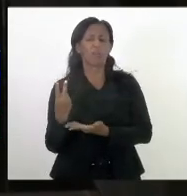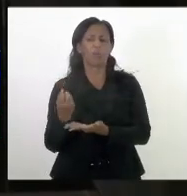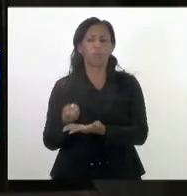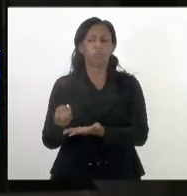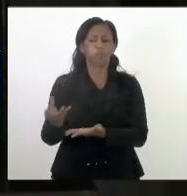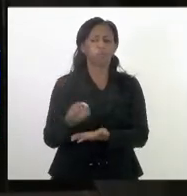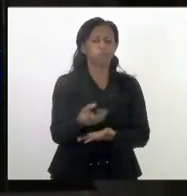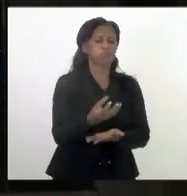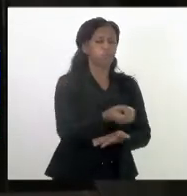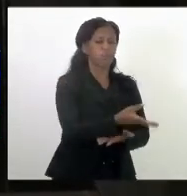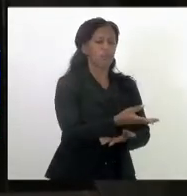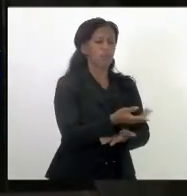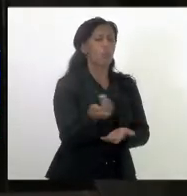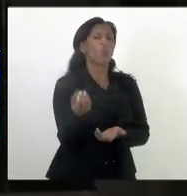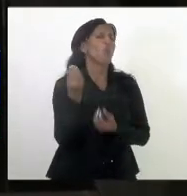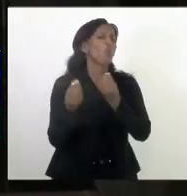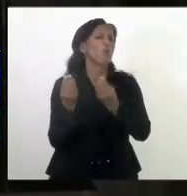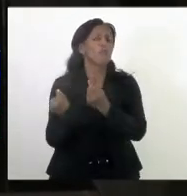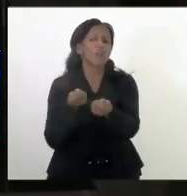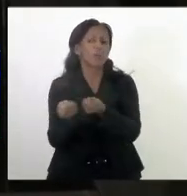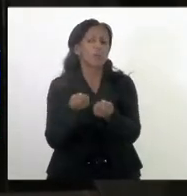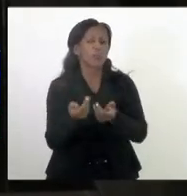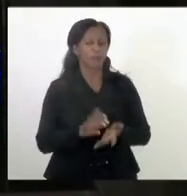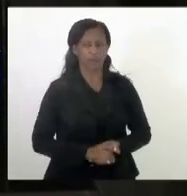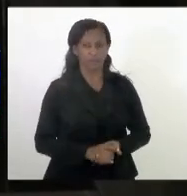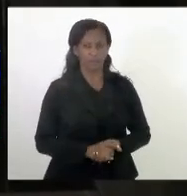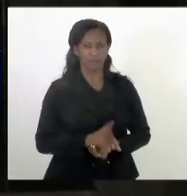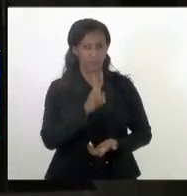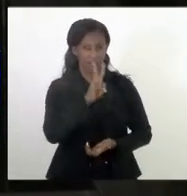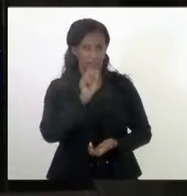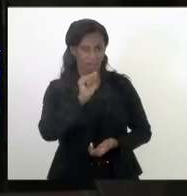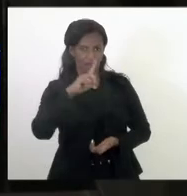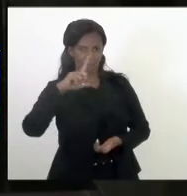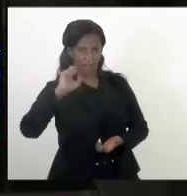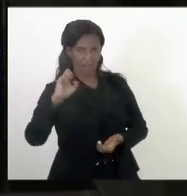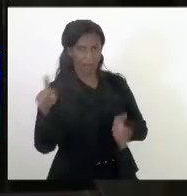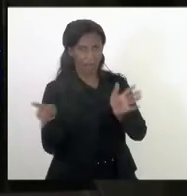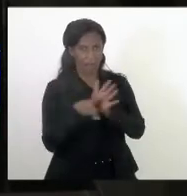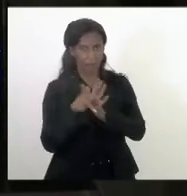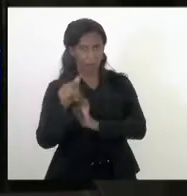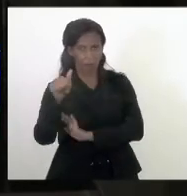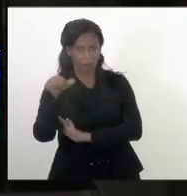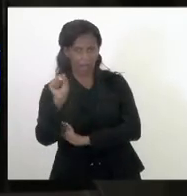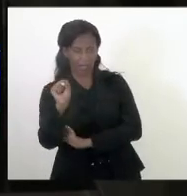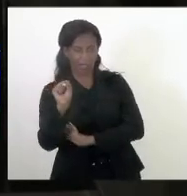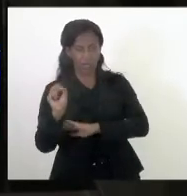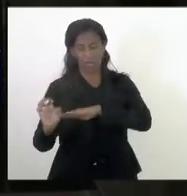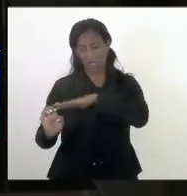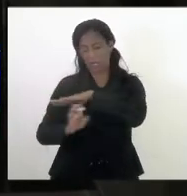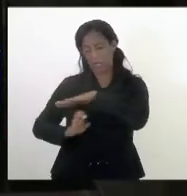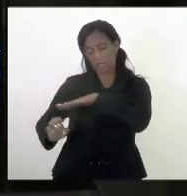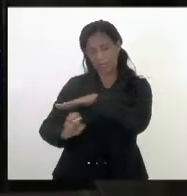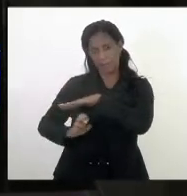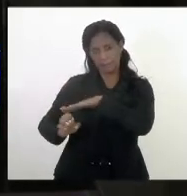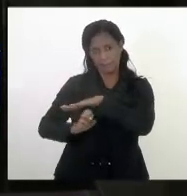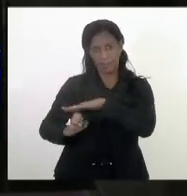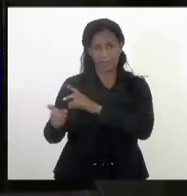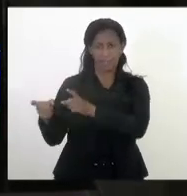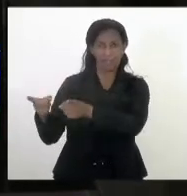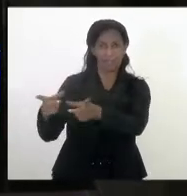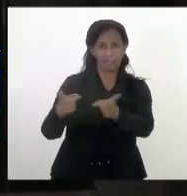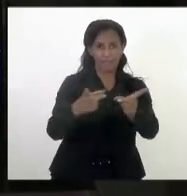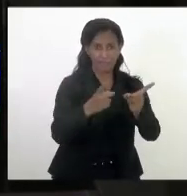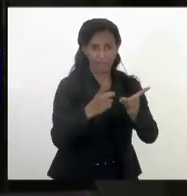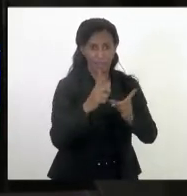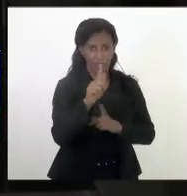para o gás? Como é que a gente vai controlar isso? Vai ter um vale gás? As empresas que irão vender o